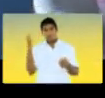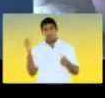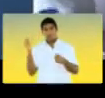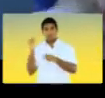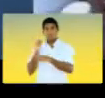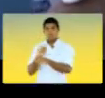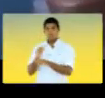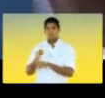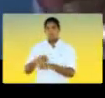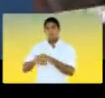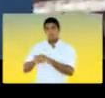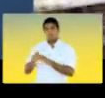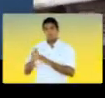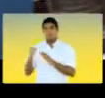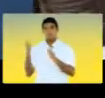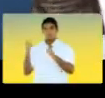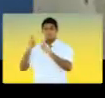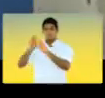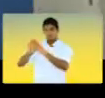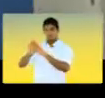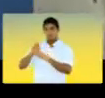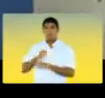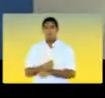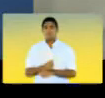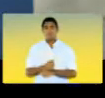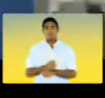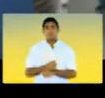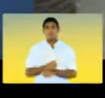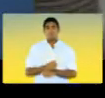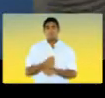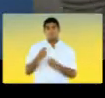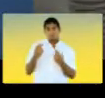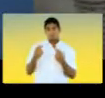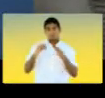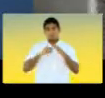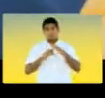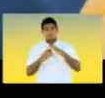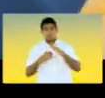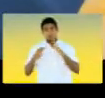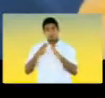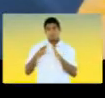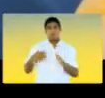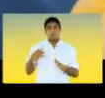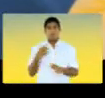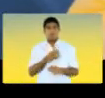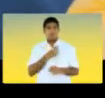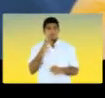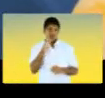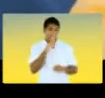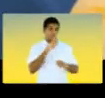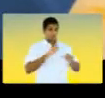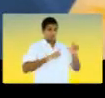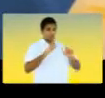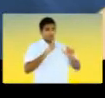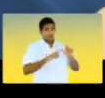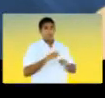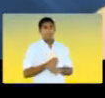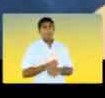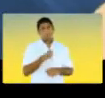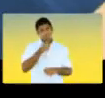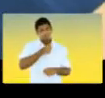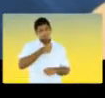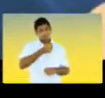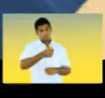estarem servindo a população, estavam simplesmente fechados, como o posto de Águas Branca.